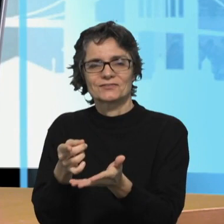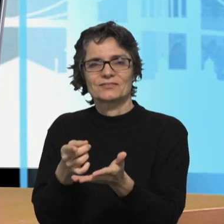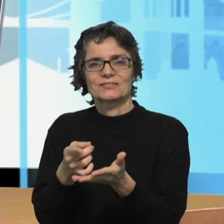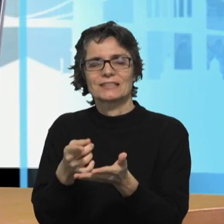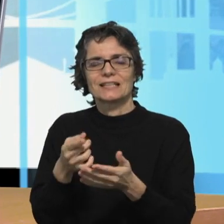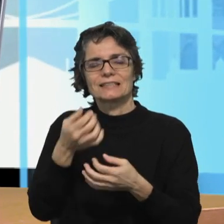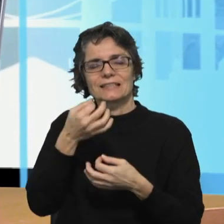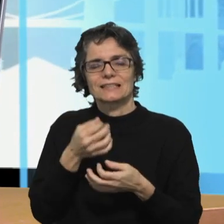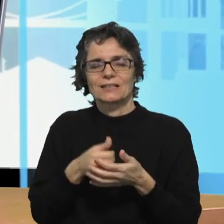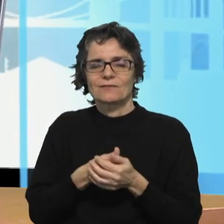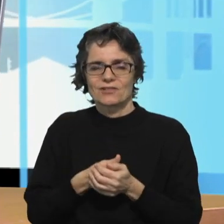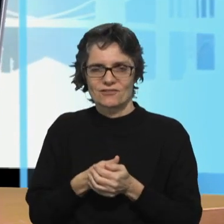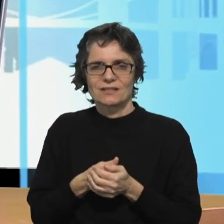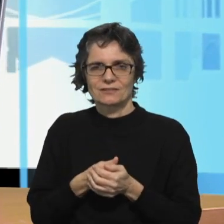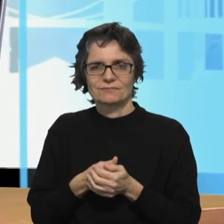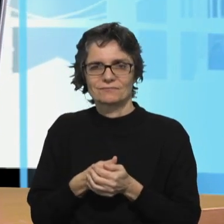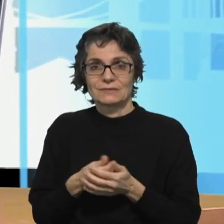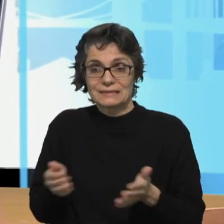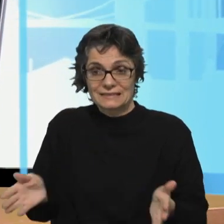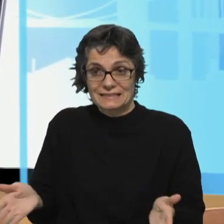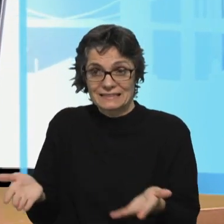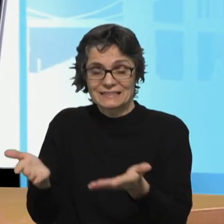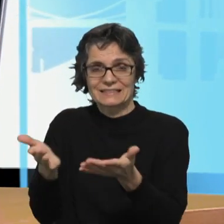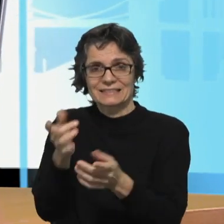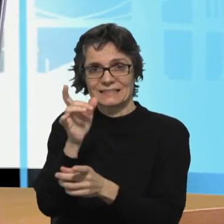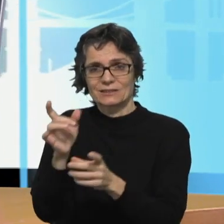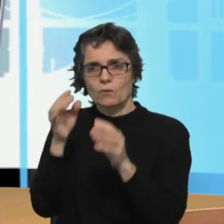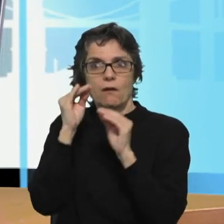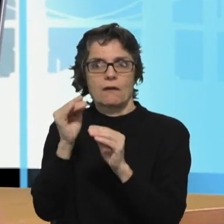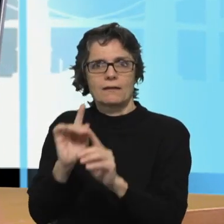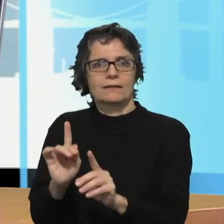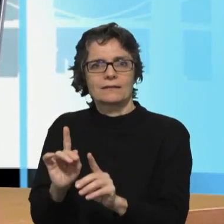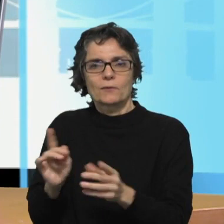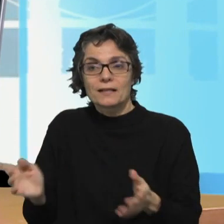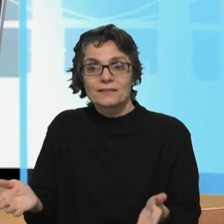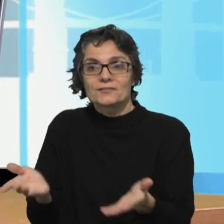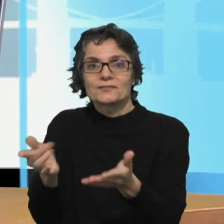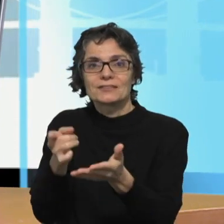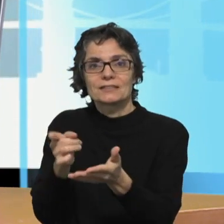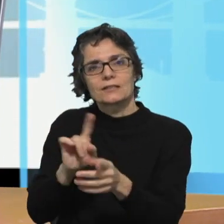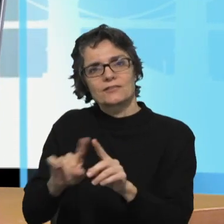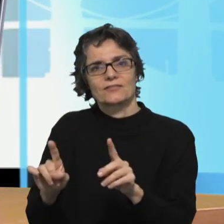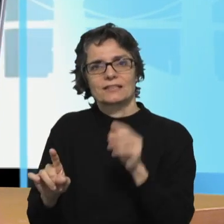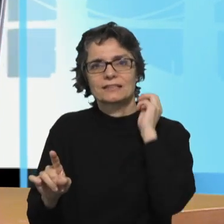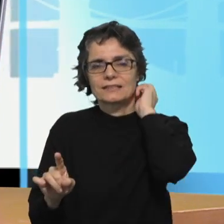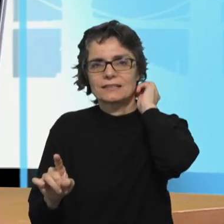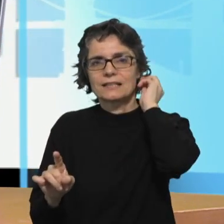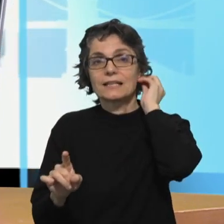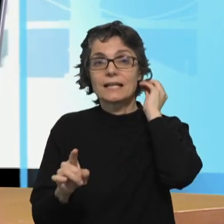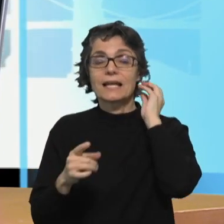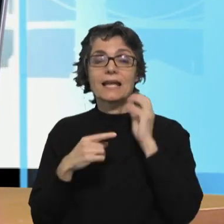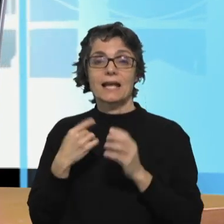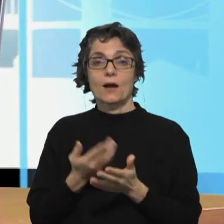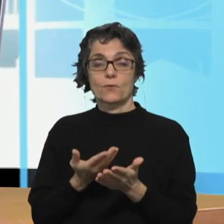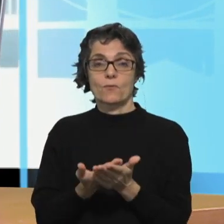E por isso a forma de fazer tem que se adaptar a isso, não é? Nesse aspecto, estas propostas continuam